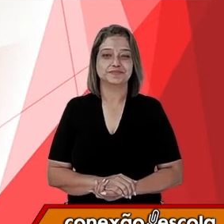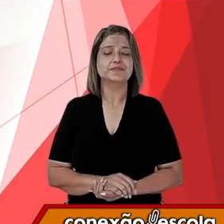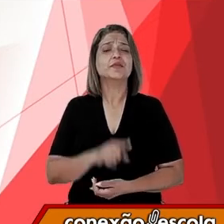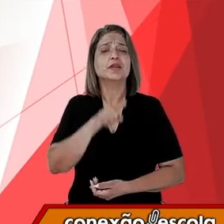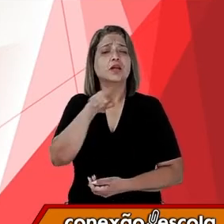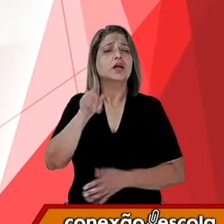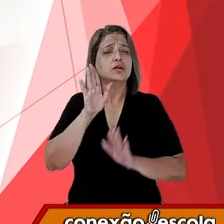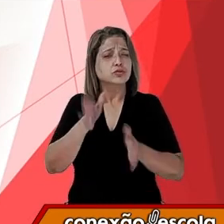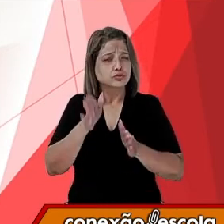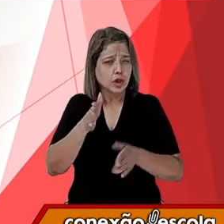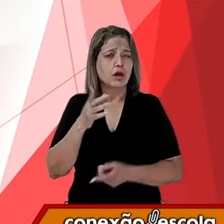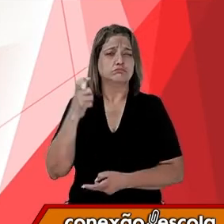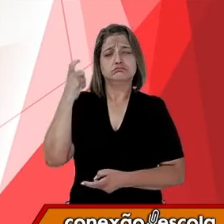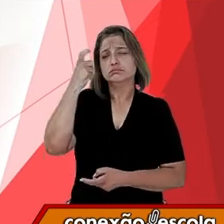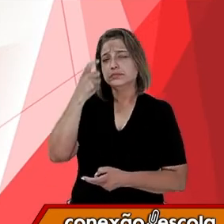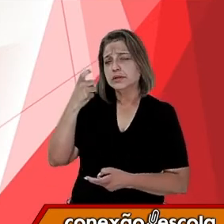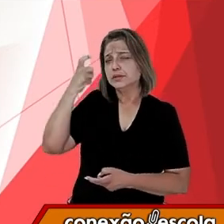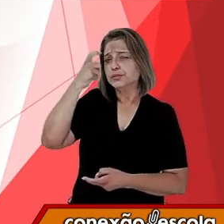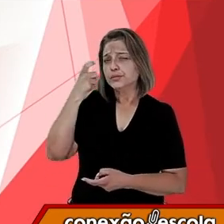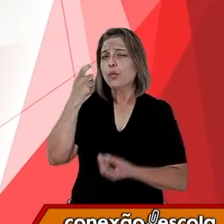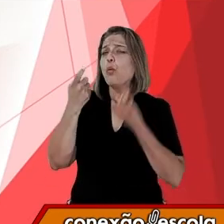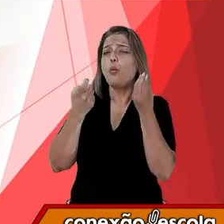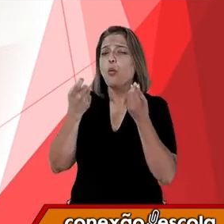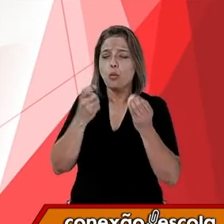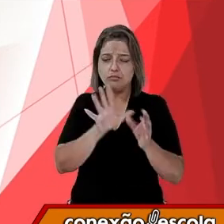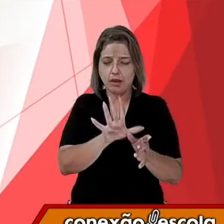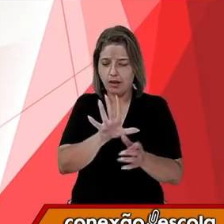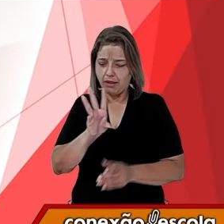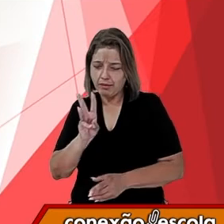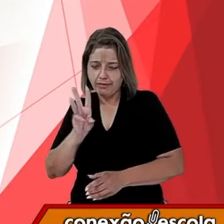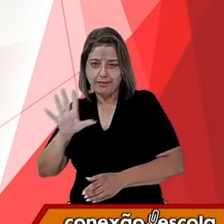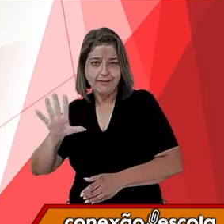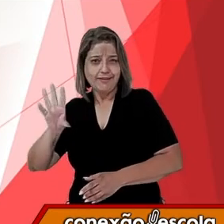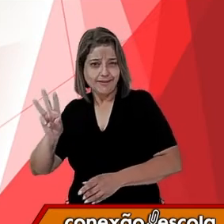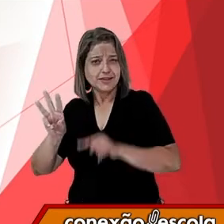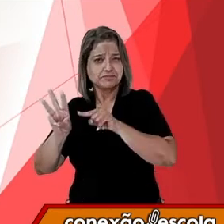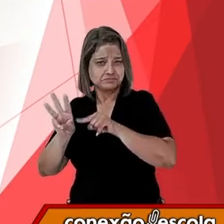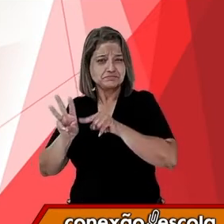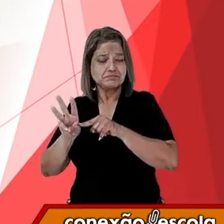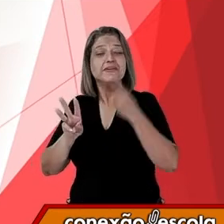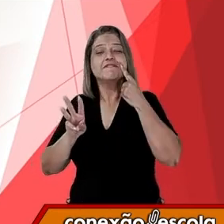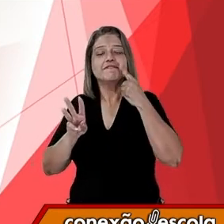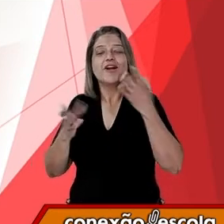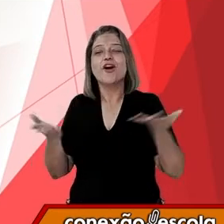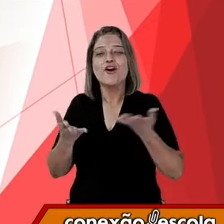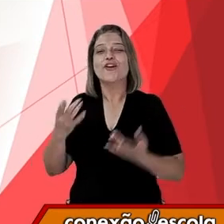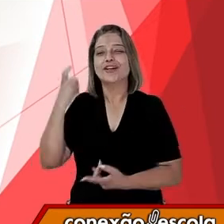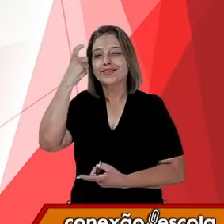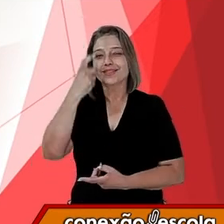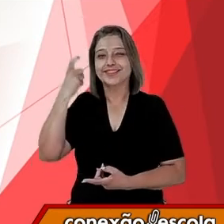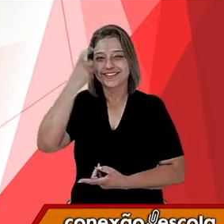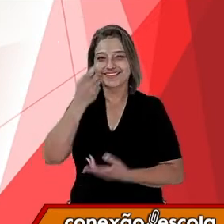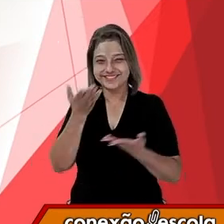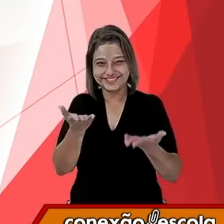Você já tentou medir com palmos? Vamos tentar também?